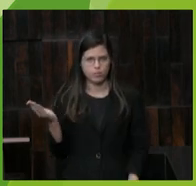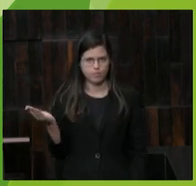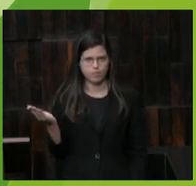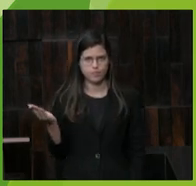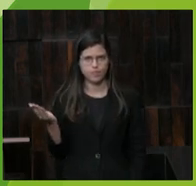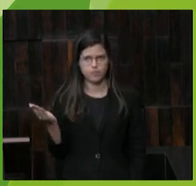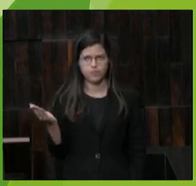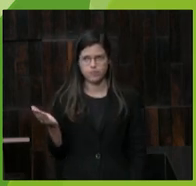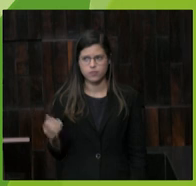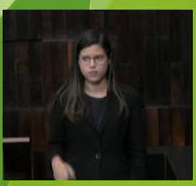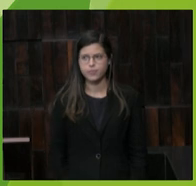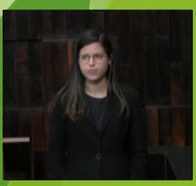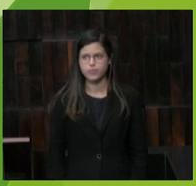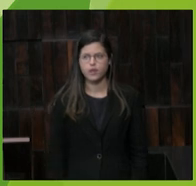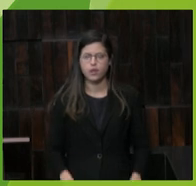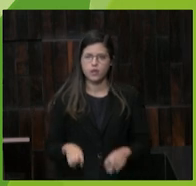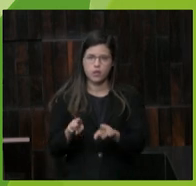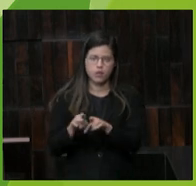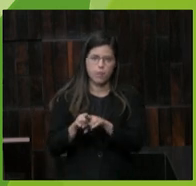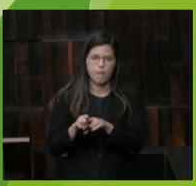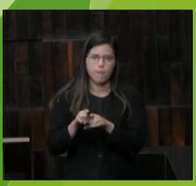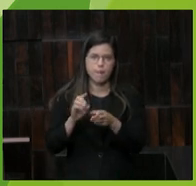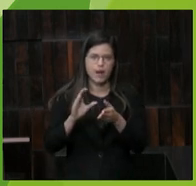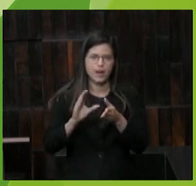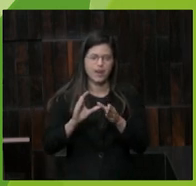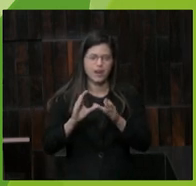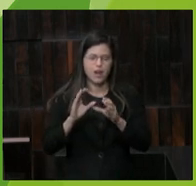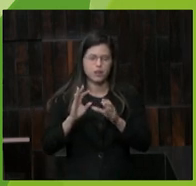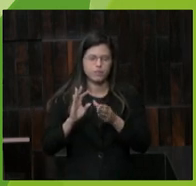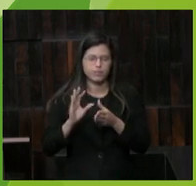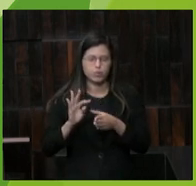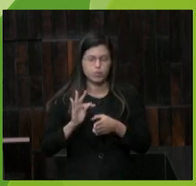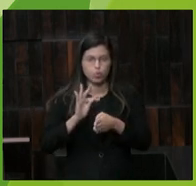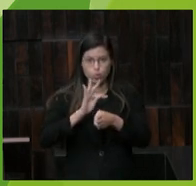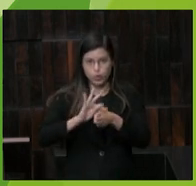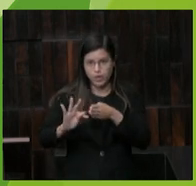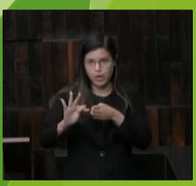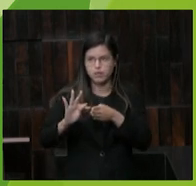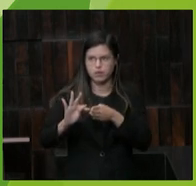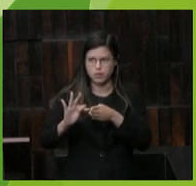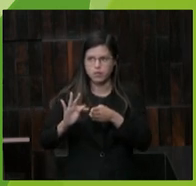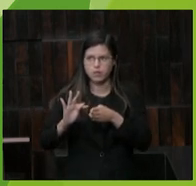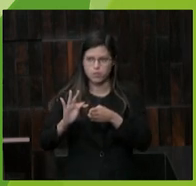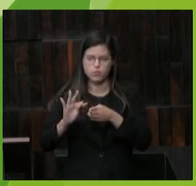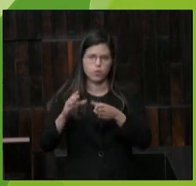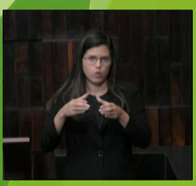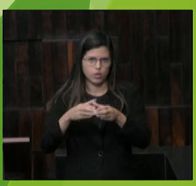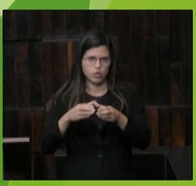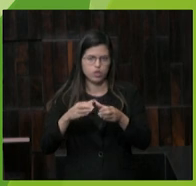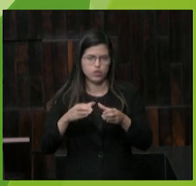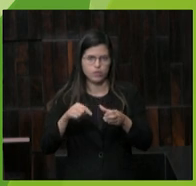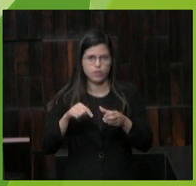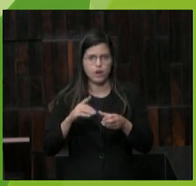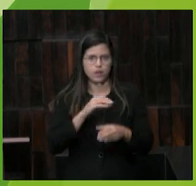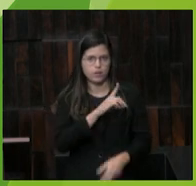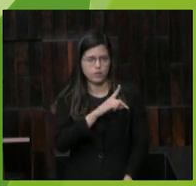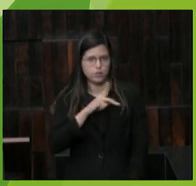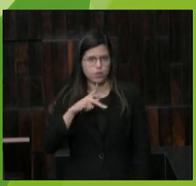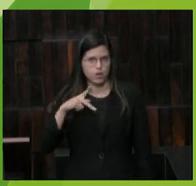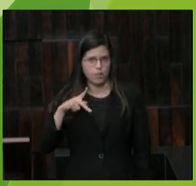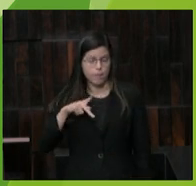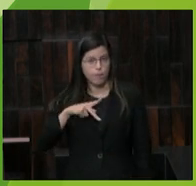planosdesaude@defensoria.rj.df.br, e a tutela coletiva. Essa tutela coletiva também pode atender o Estado todo. A Defensoria Pública, ela é a